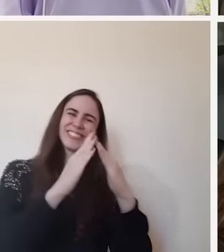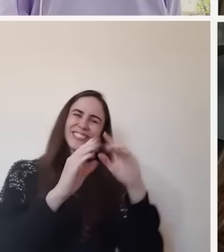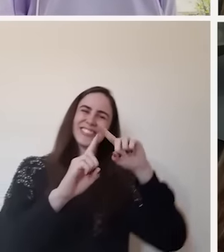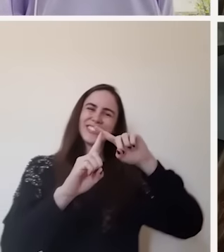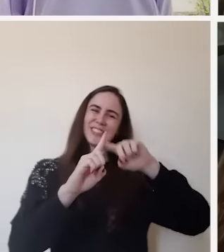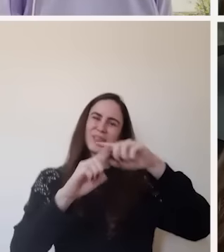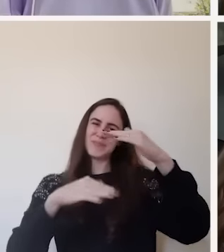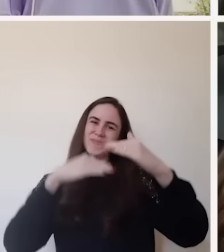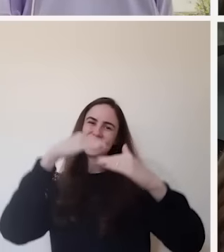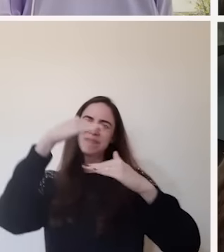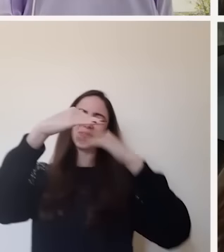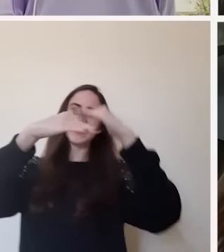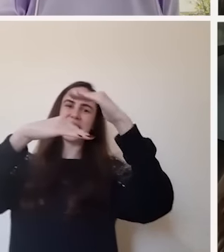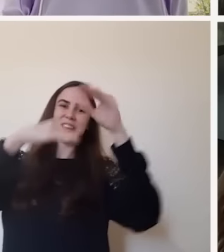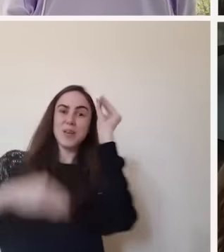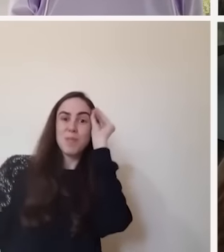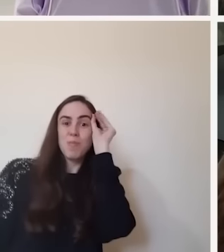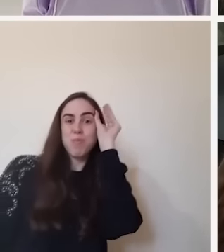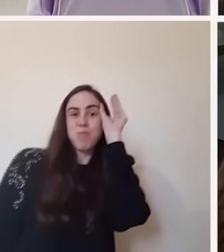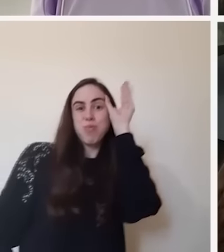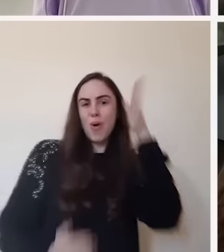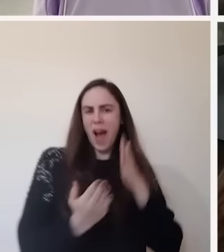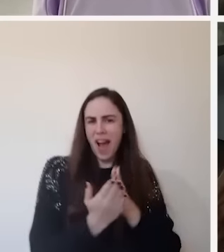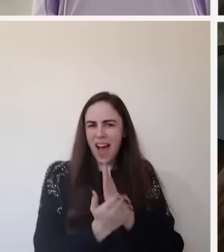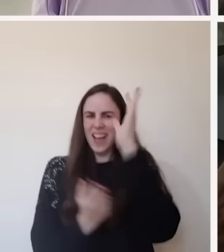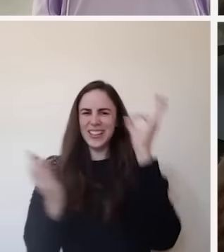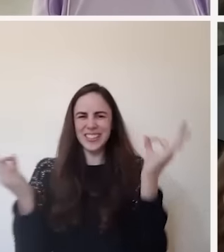assim como a